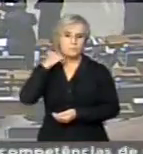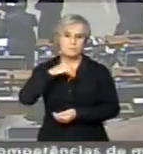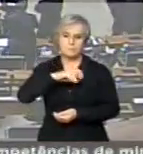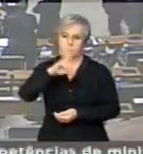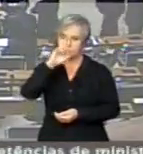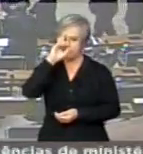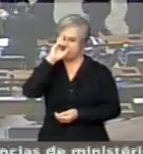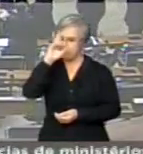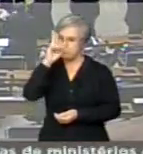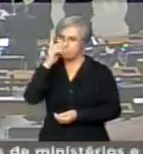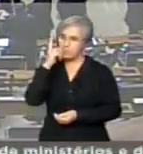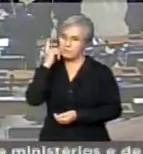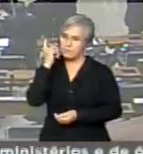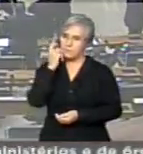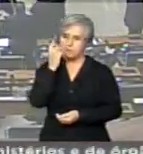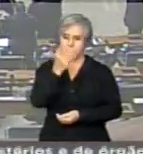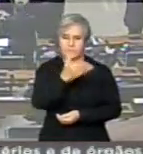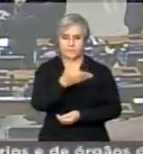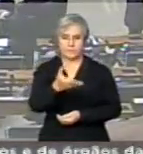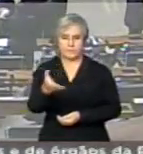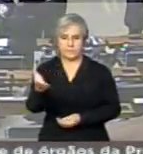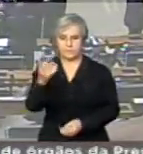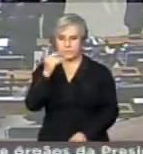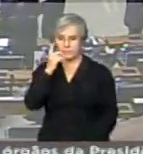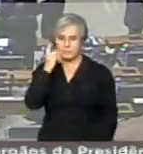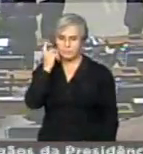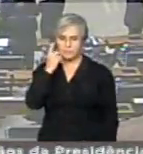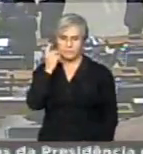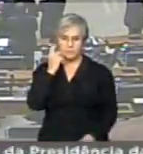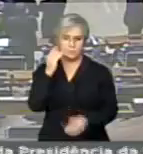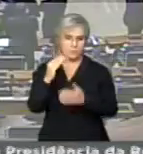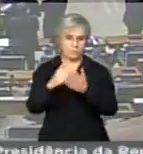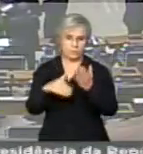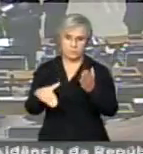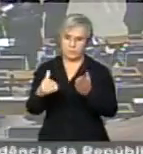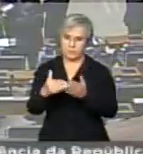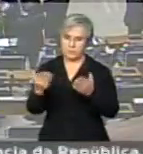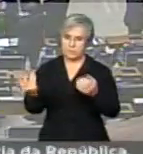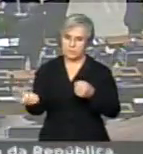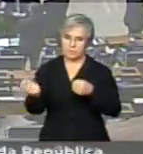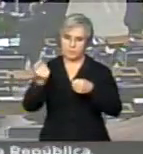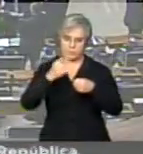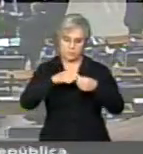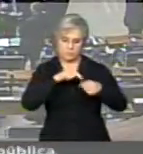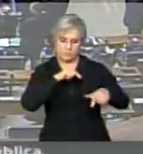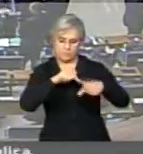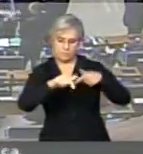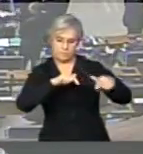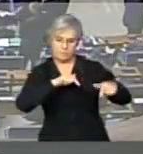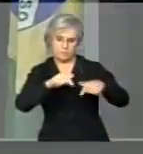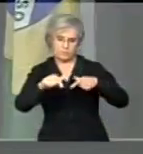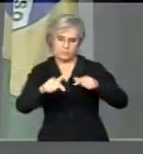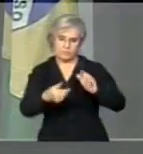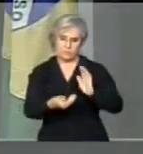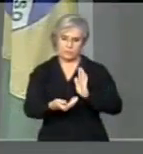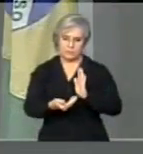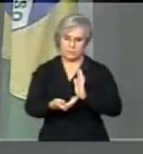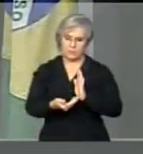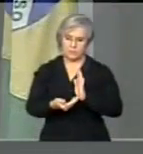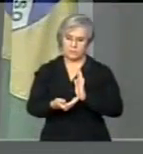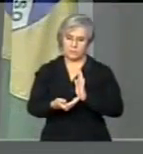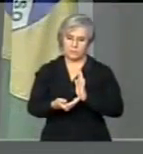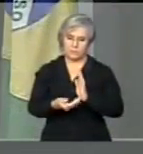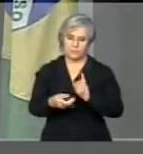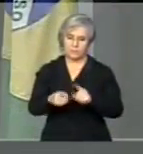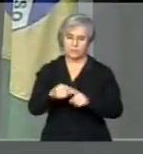Senhoras e senhores, senhor presidente, todos retornamos de nossas bases com a